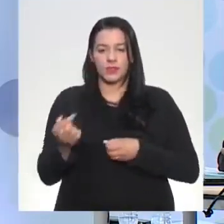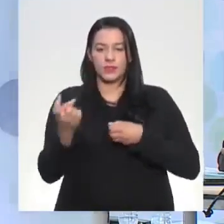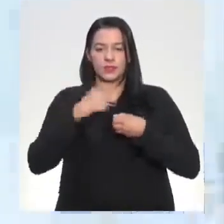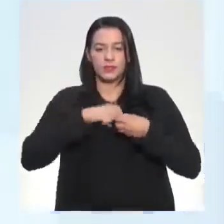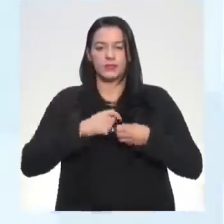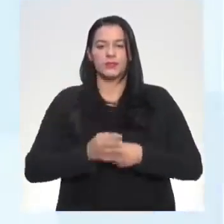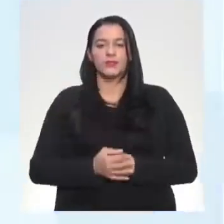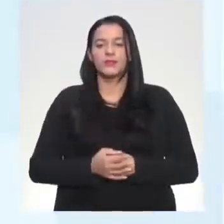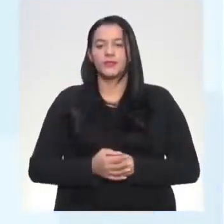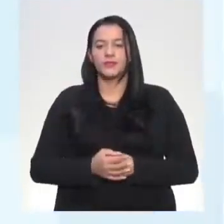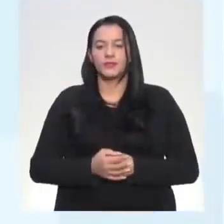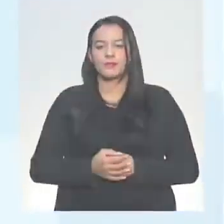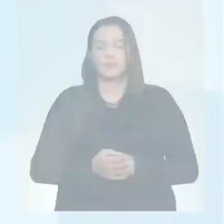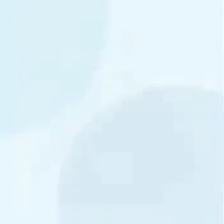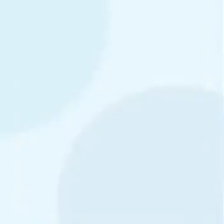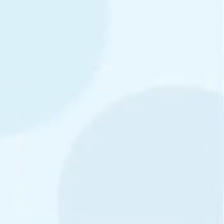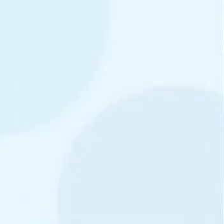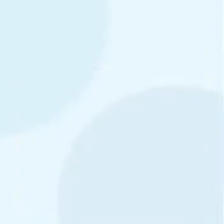gente já volta.